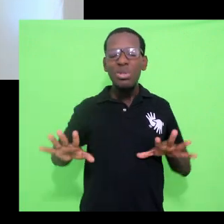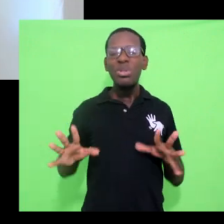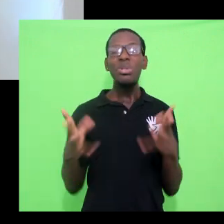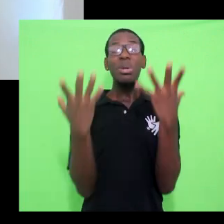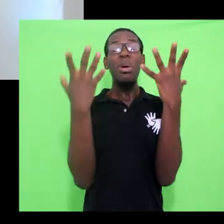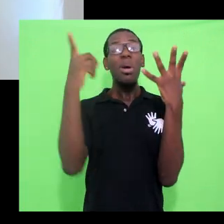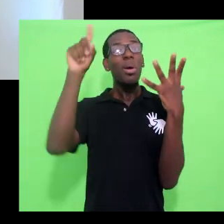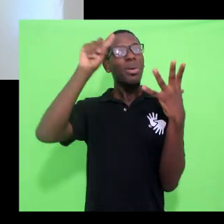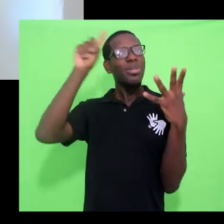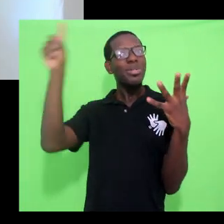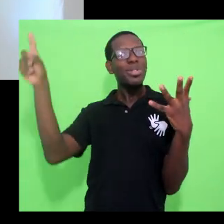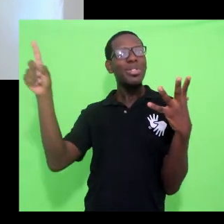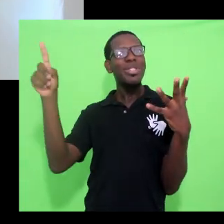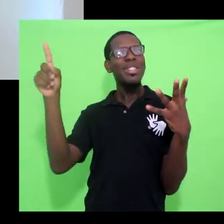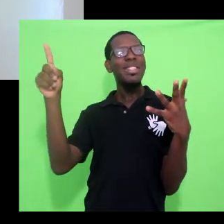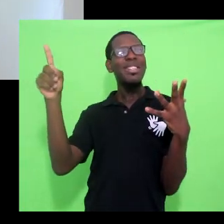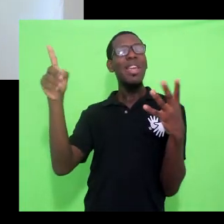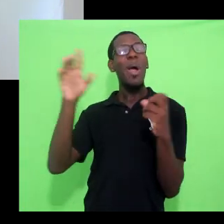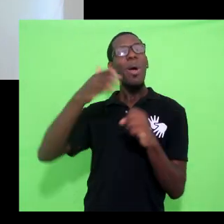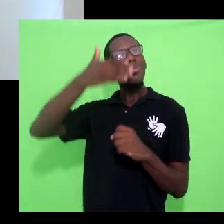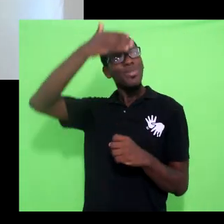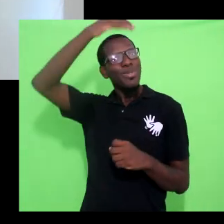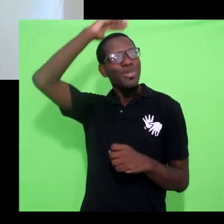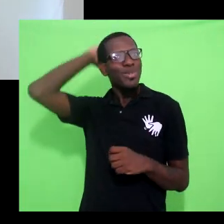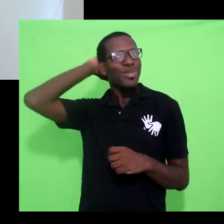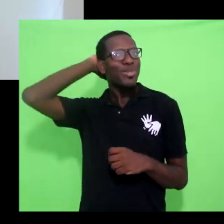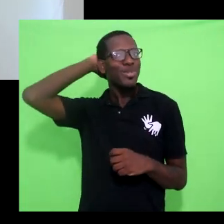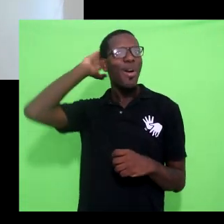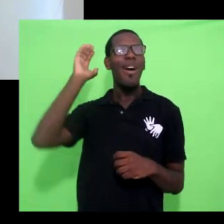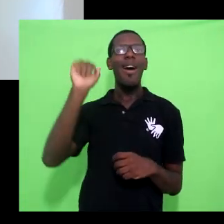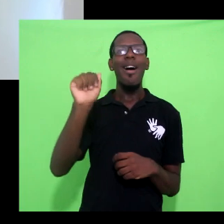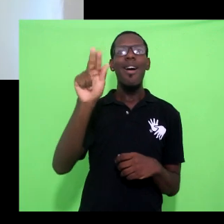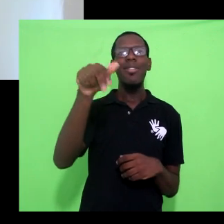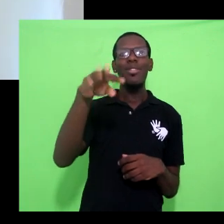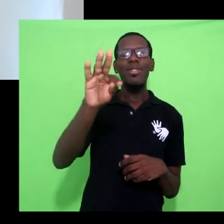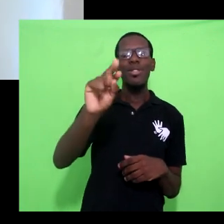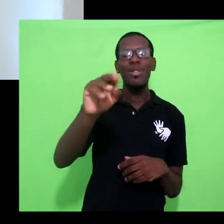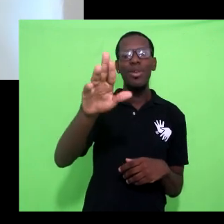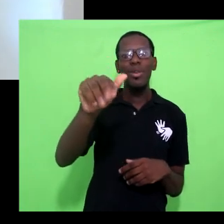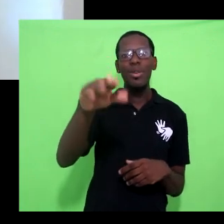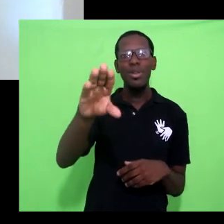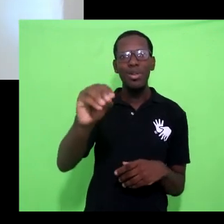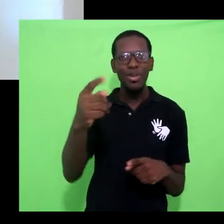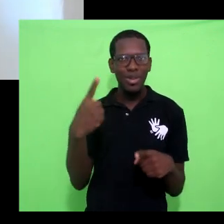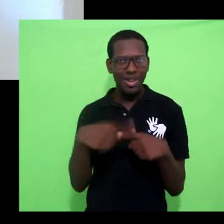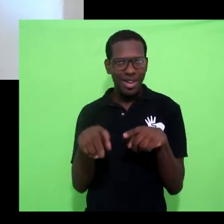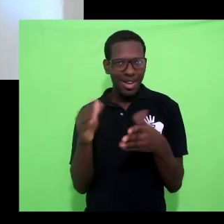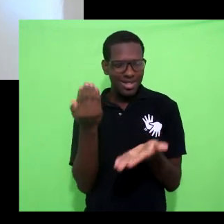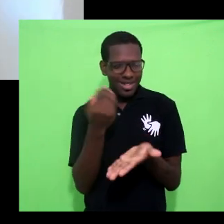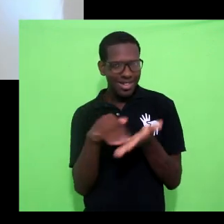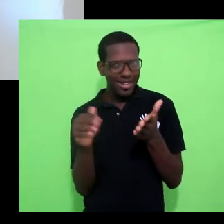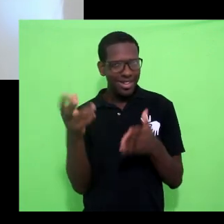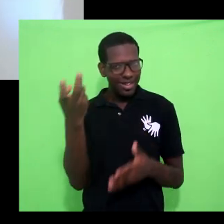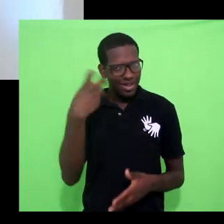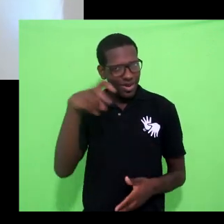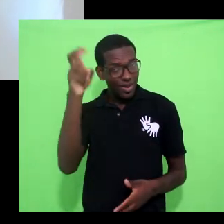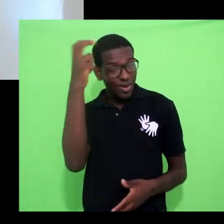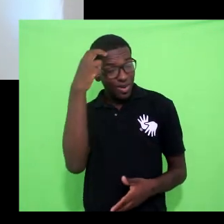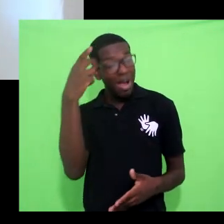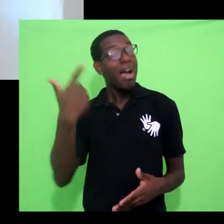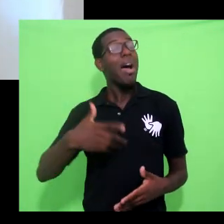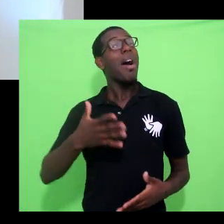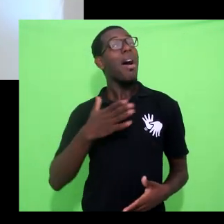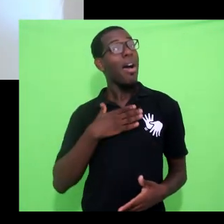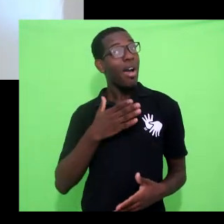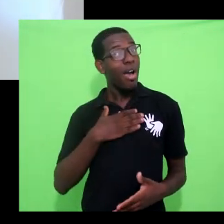do que um prazer, é uma honra, um privilégio. Então, estar aqui nesse evento hoje, no dia do